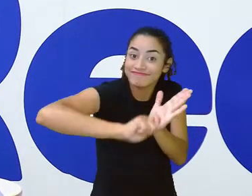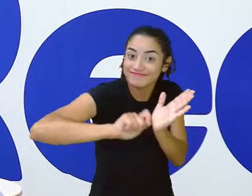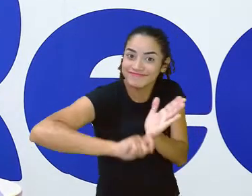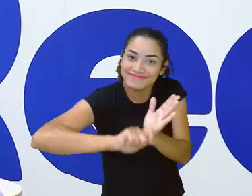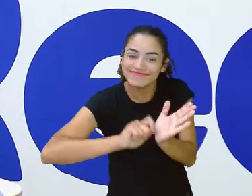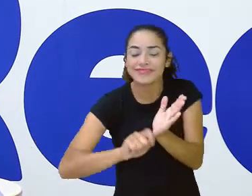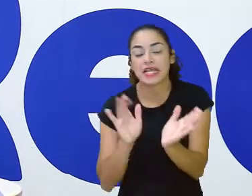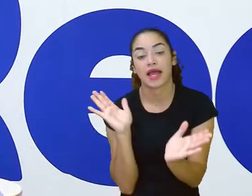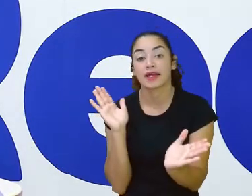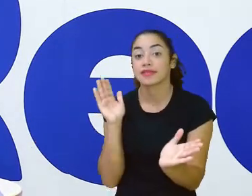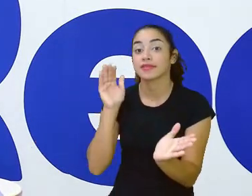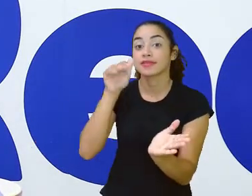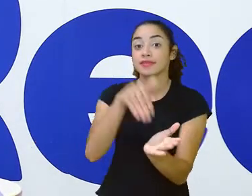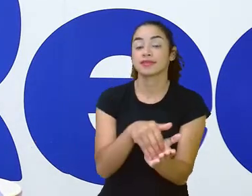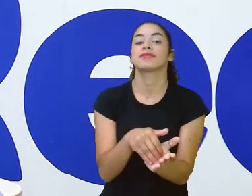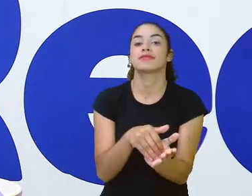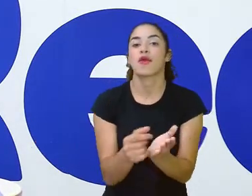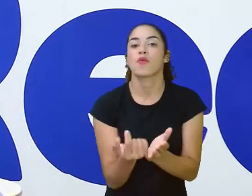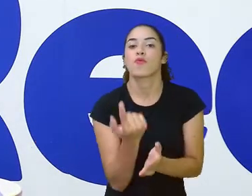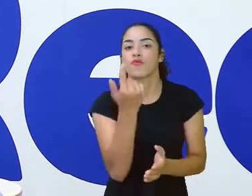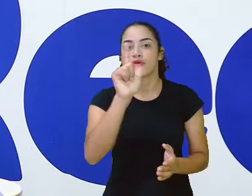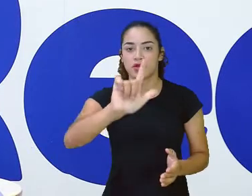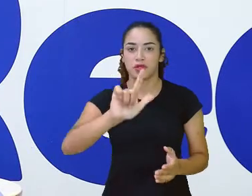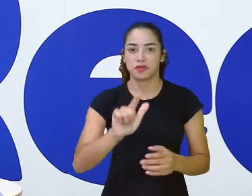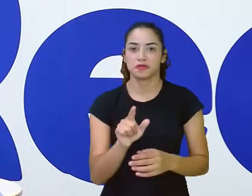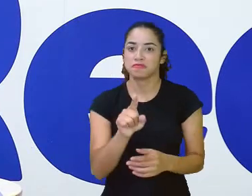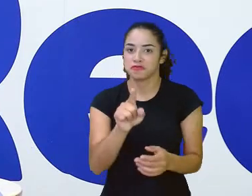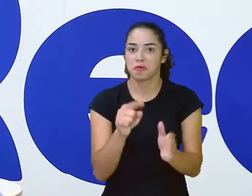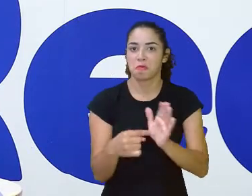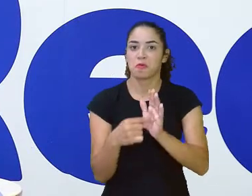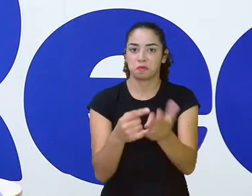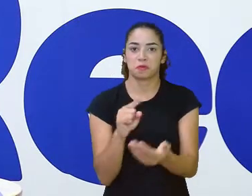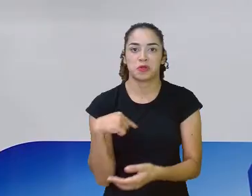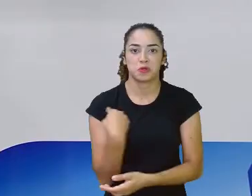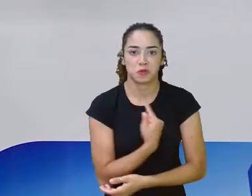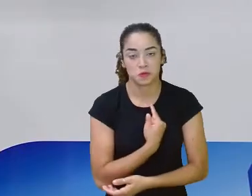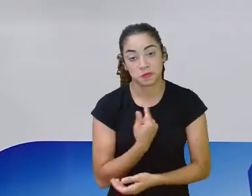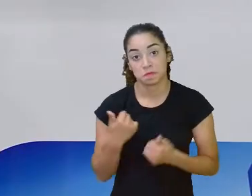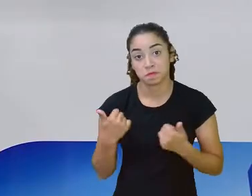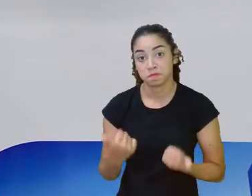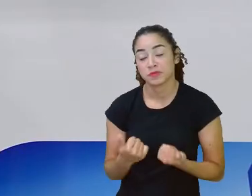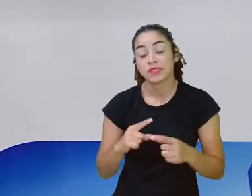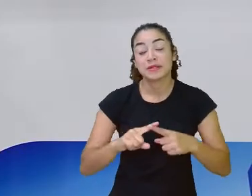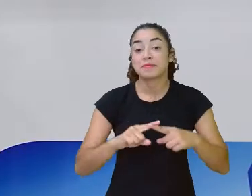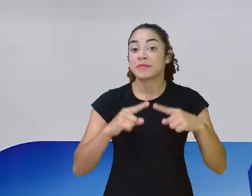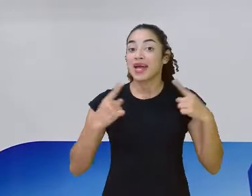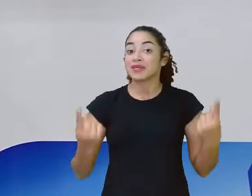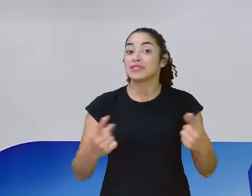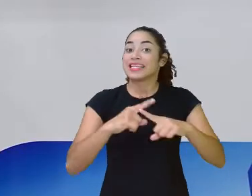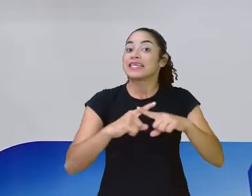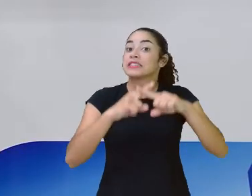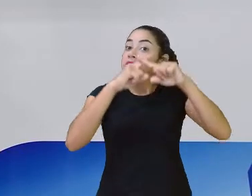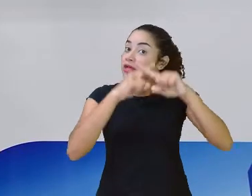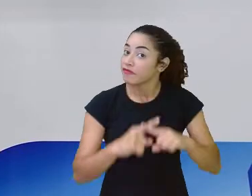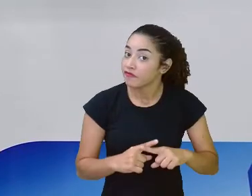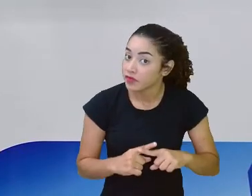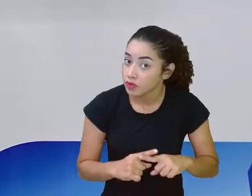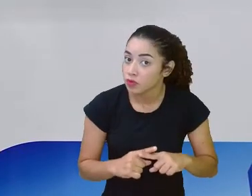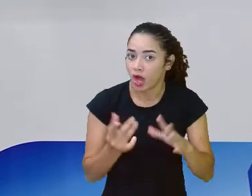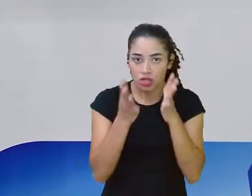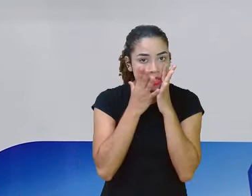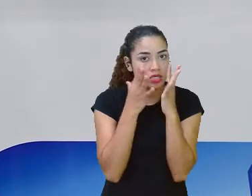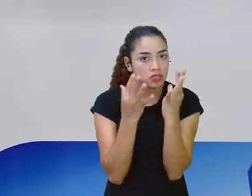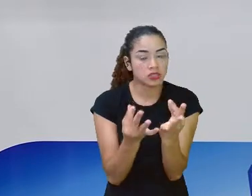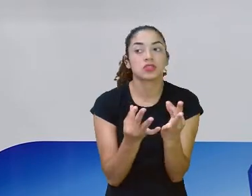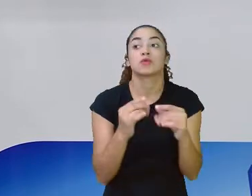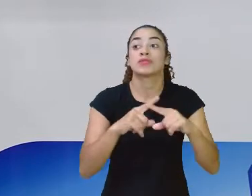até dar esse 1 litro que você está perguntando aí. Ok, só que o desafio, presta atenção, viu? O desafio está